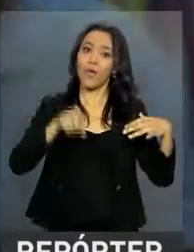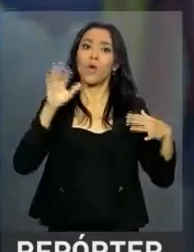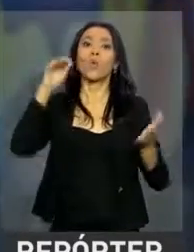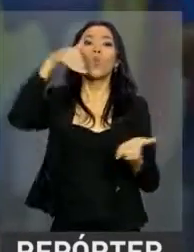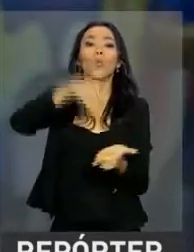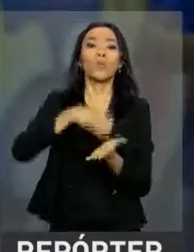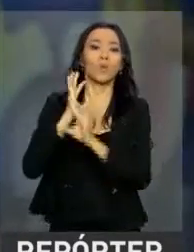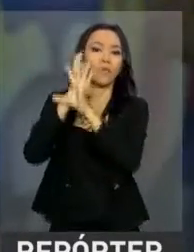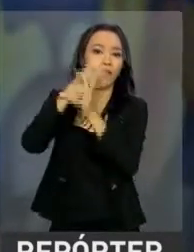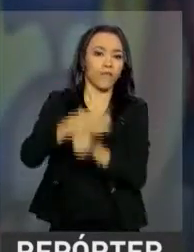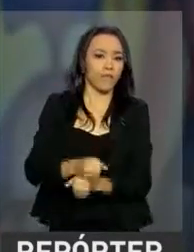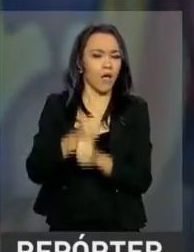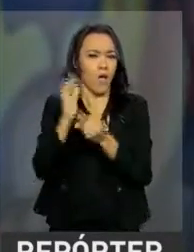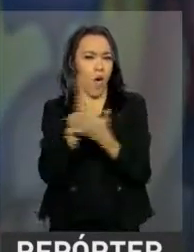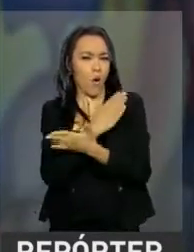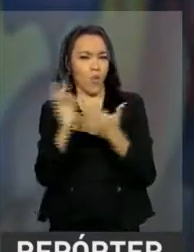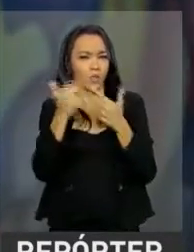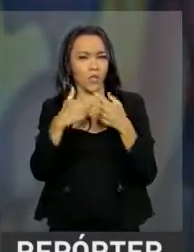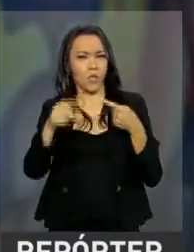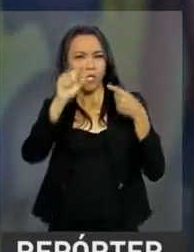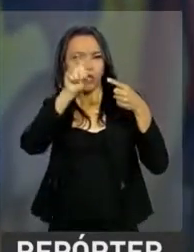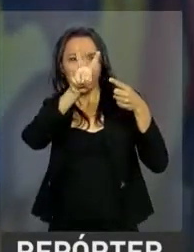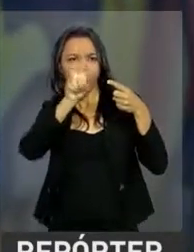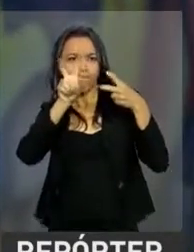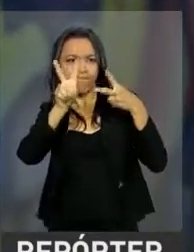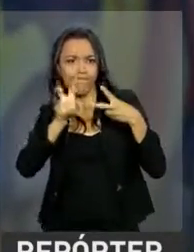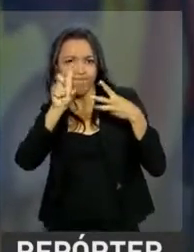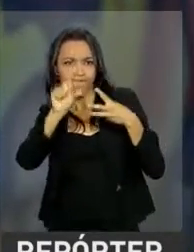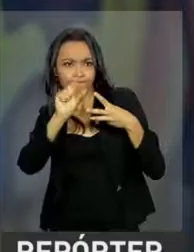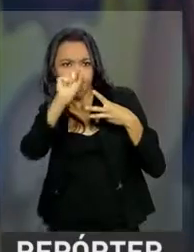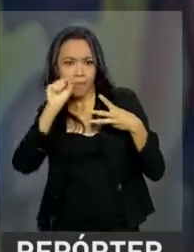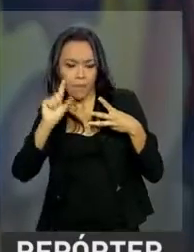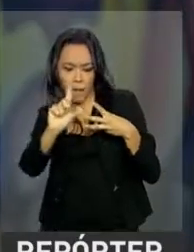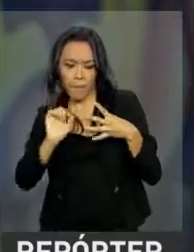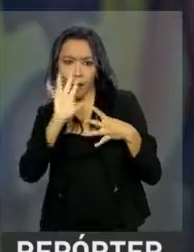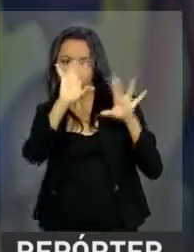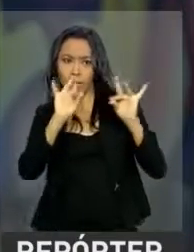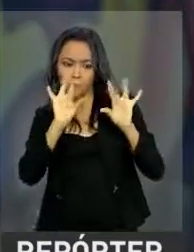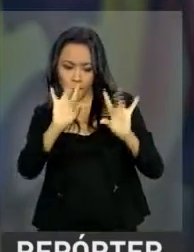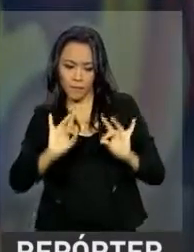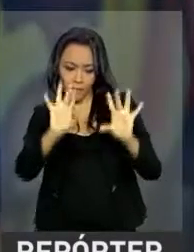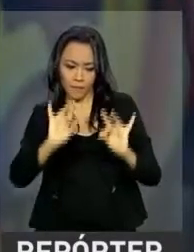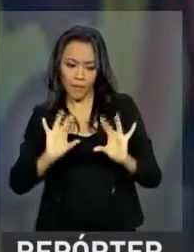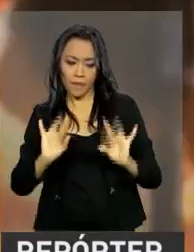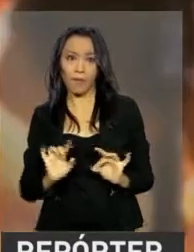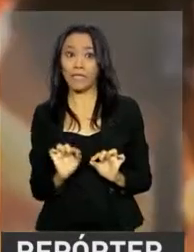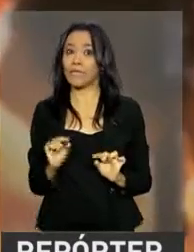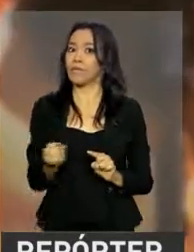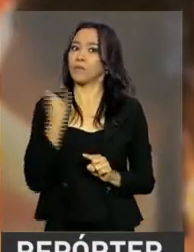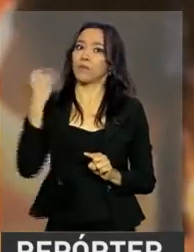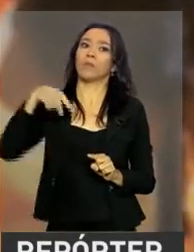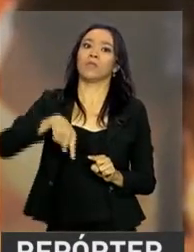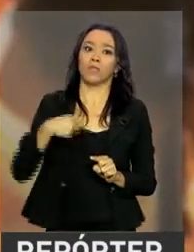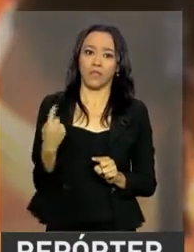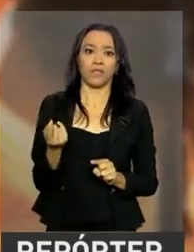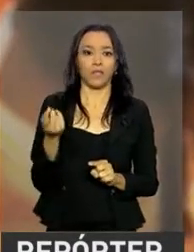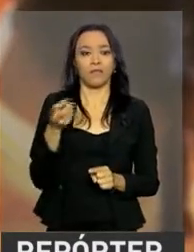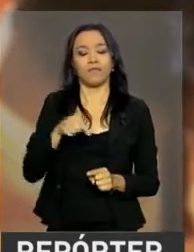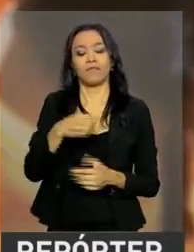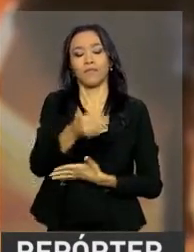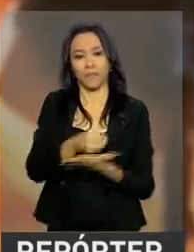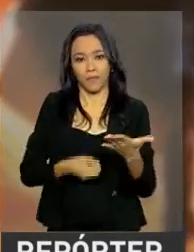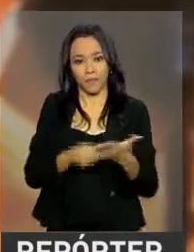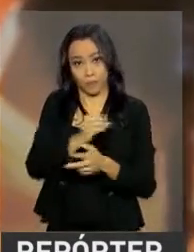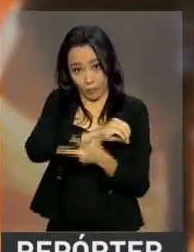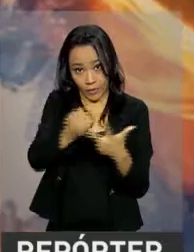última revisão, pegando alguns pontos de todas as áreas que são importantes para o Enem, que caem no Enem com certa frequência. O Lucas é aluno de